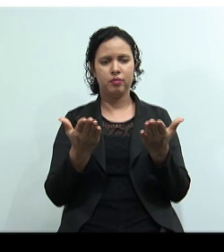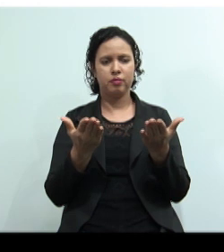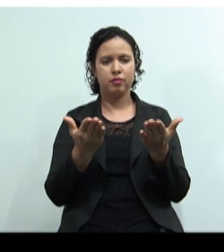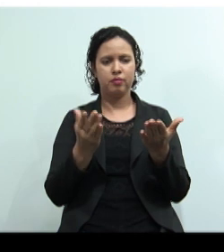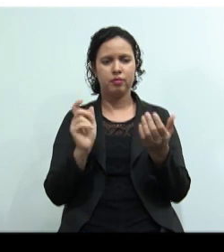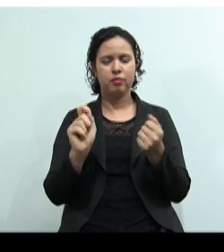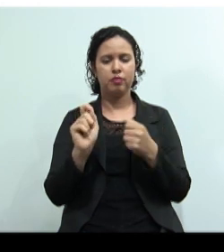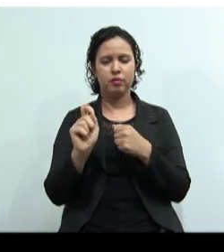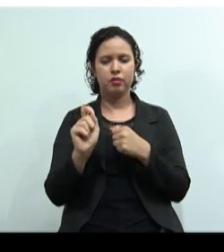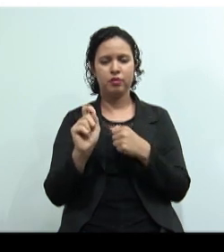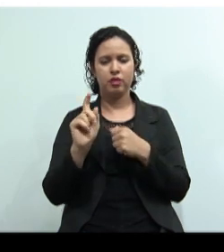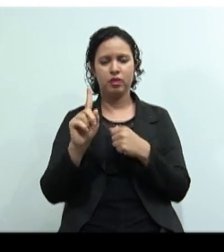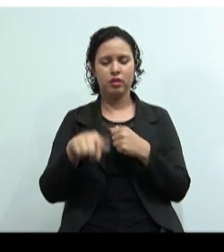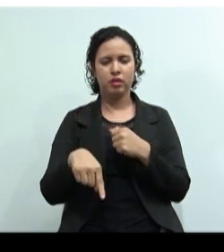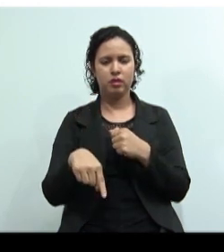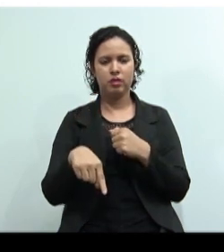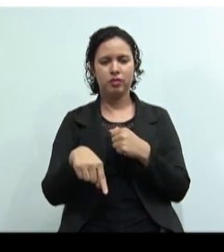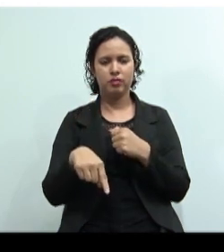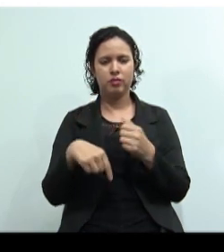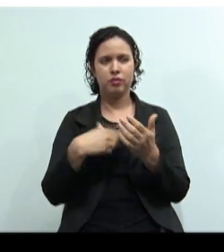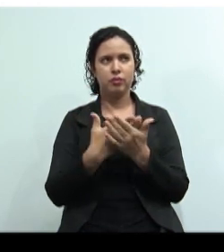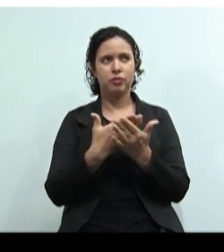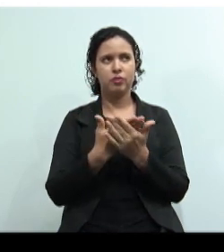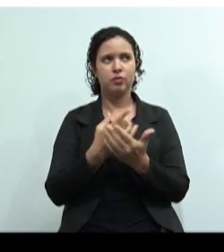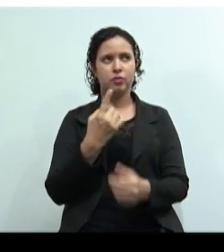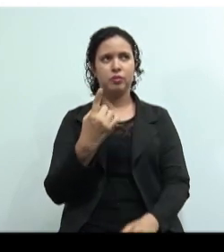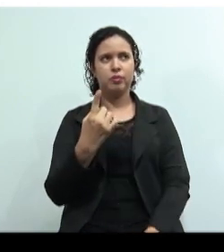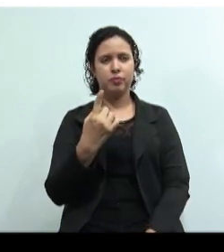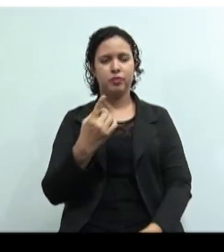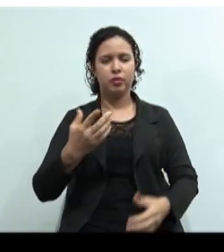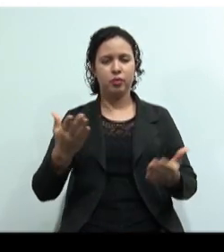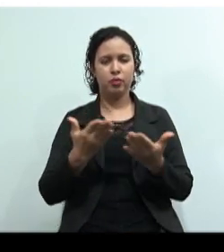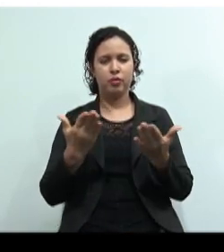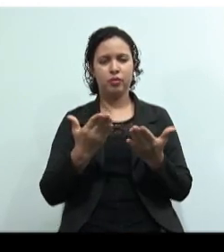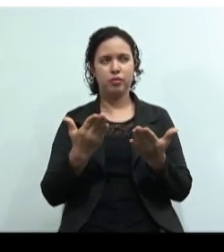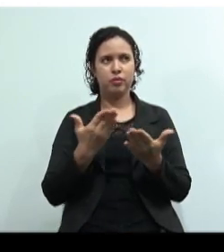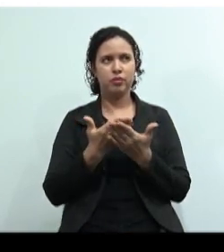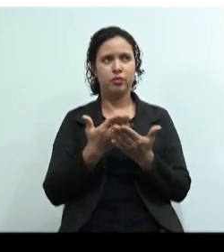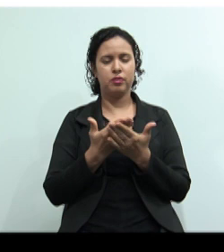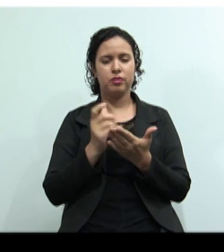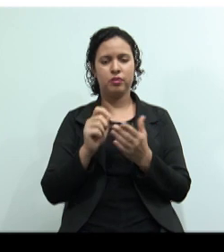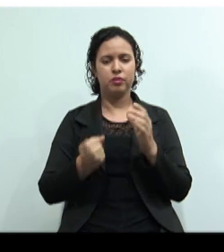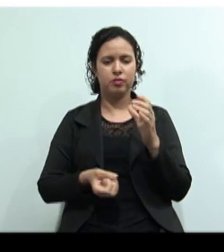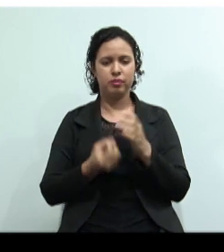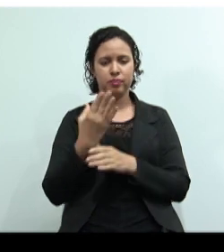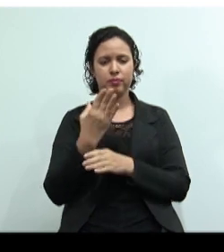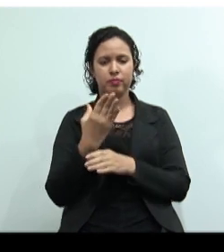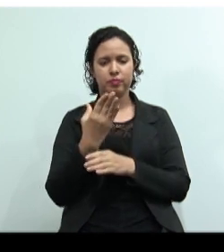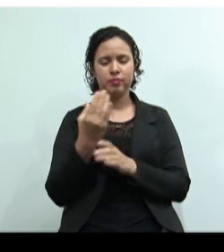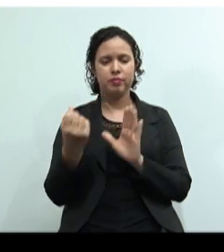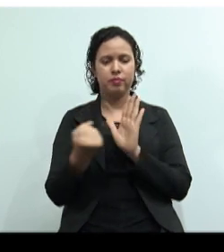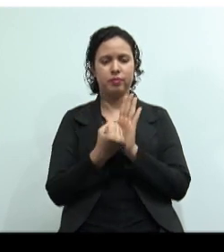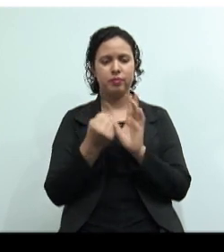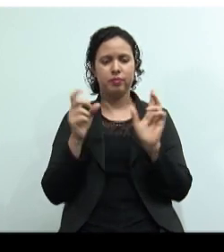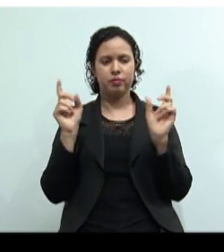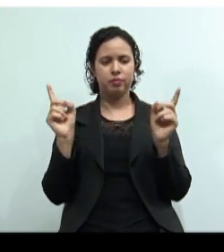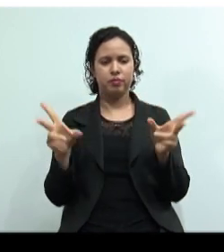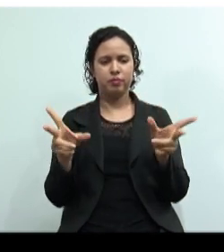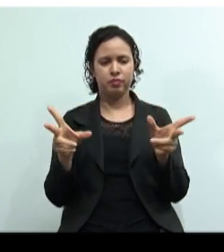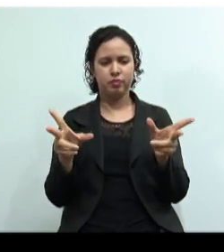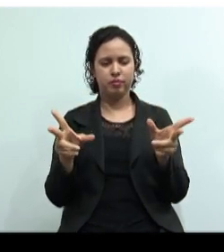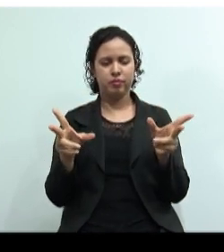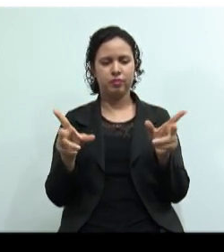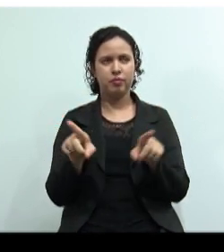Contabilidade de Empresas Cooperativistas, aula 1. Então, hoje nós estudamos o quê? Formação de preço de venda